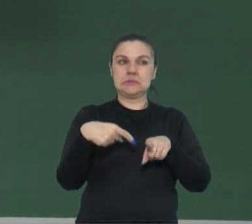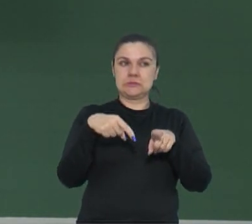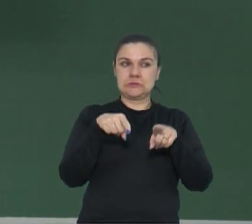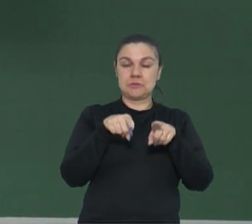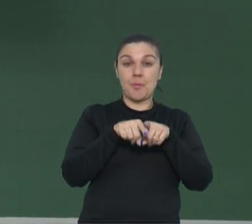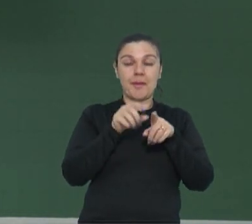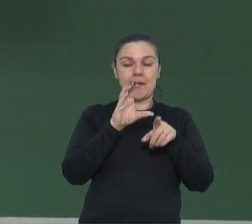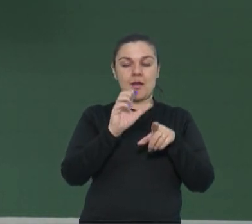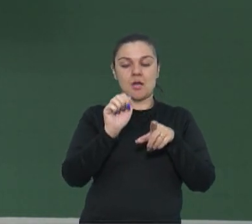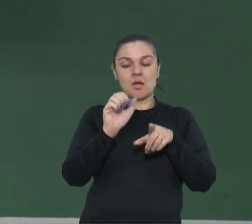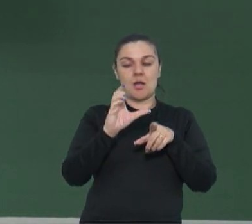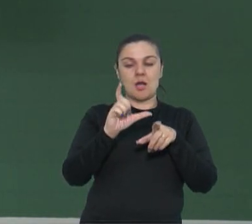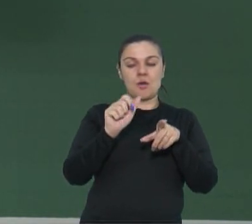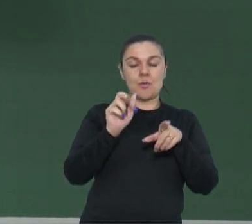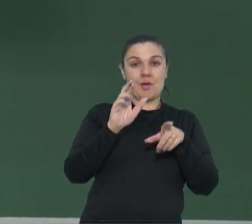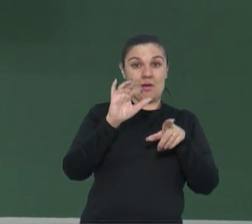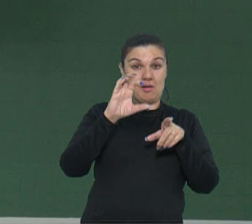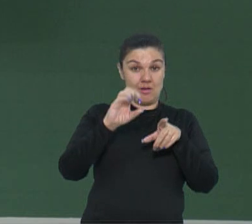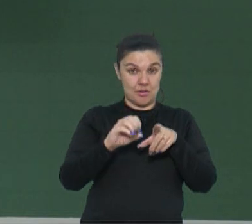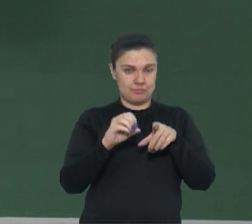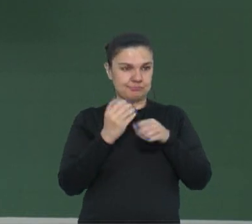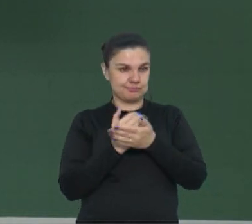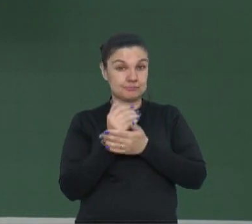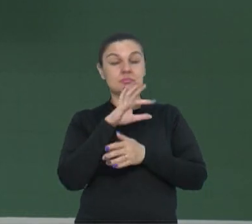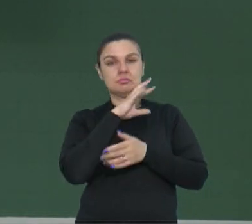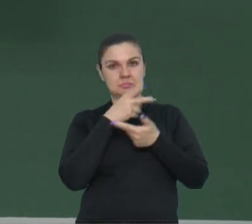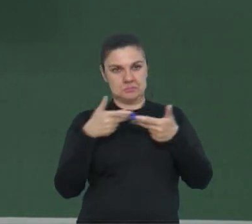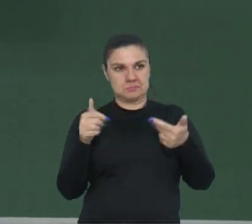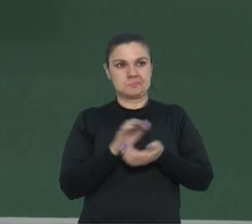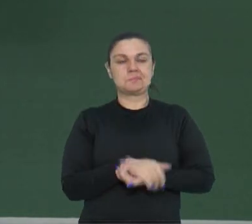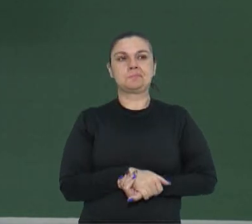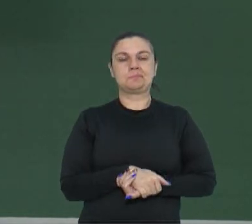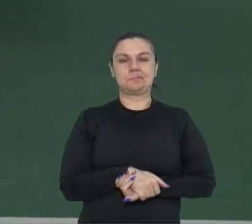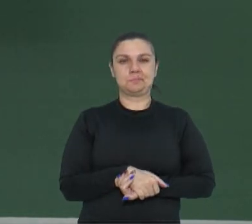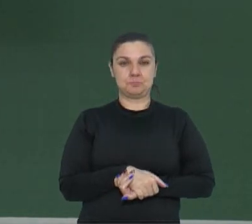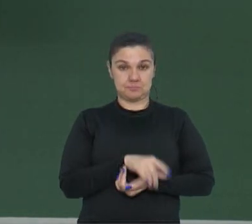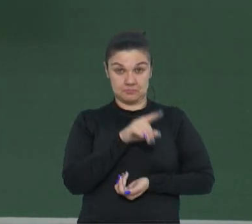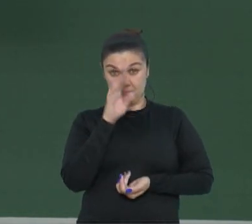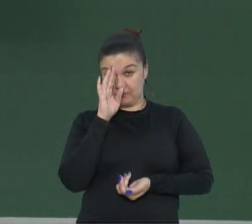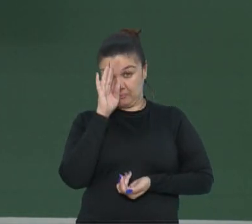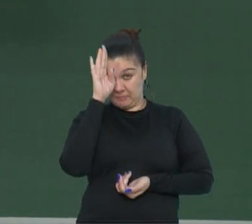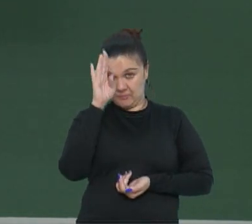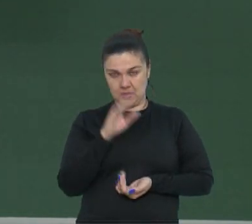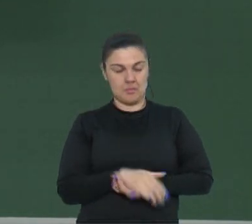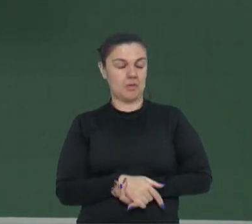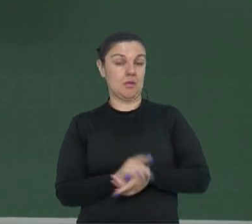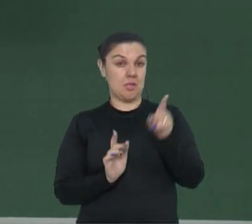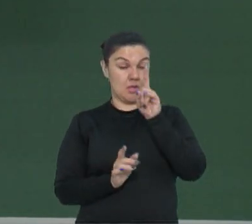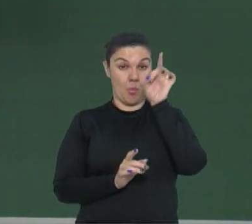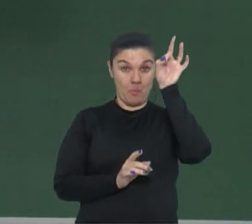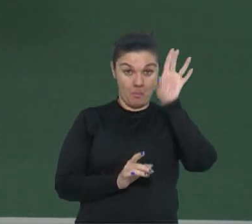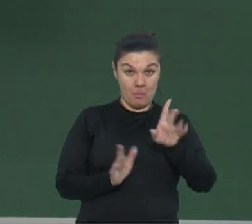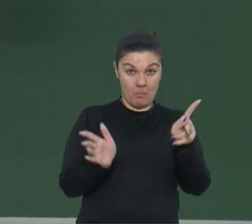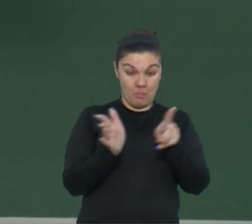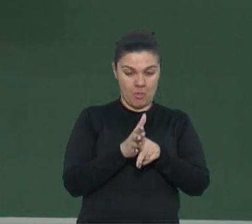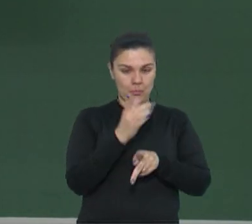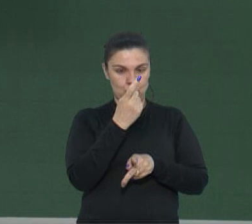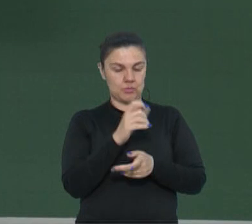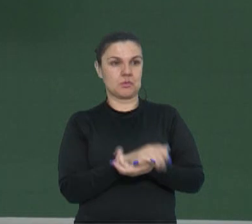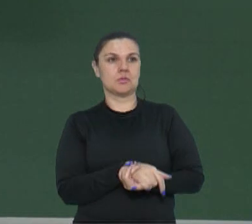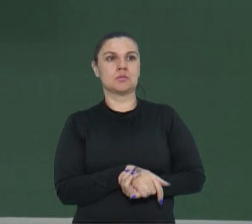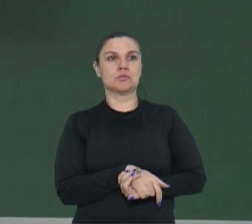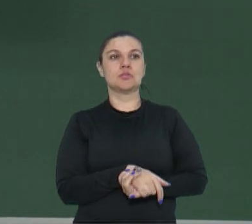origem principalmente dentre os animais. Perfeito? Principalmente, não exclusivamente. A chuva